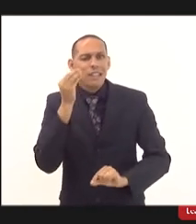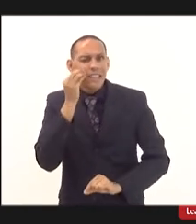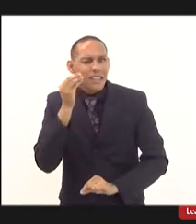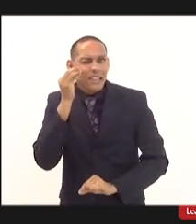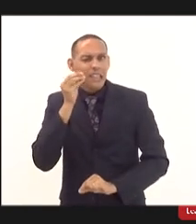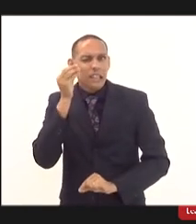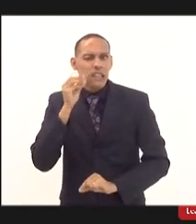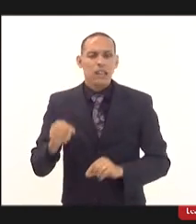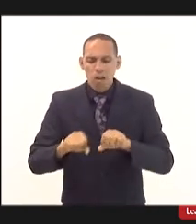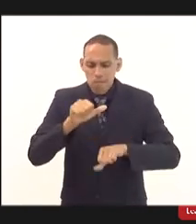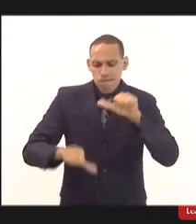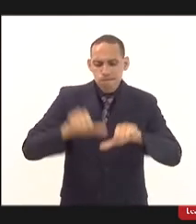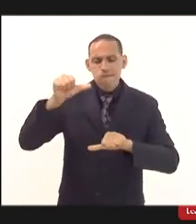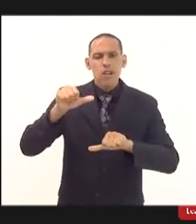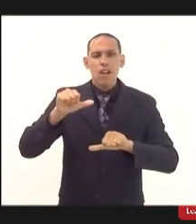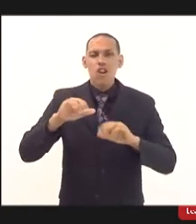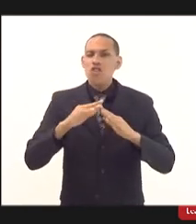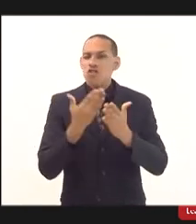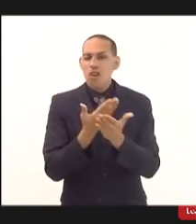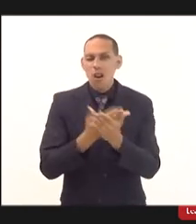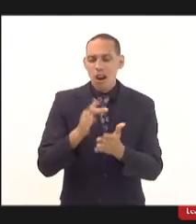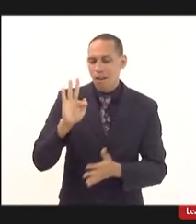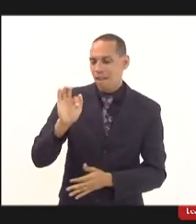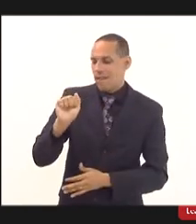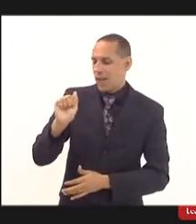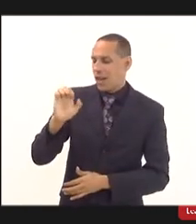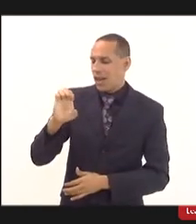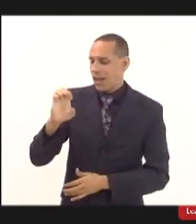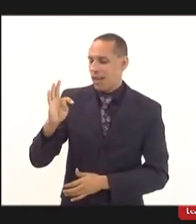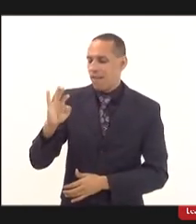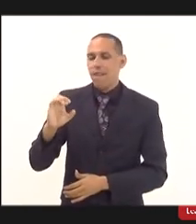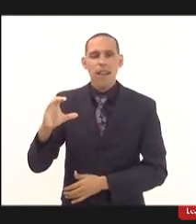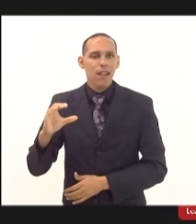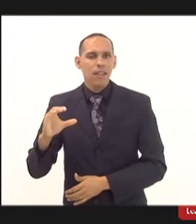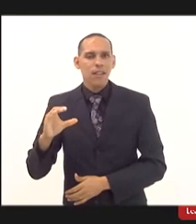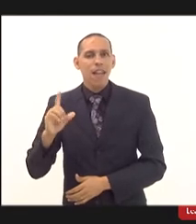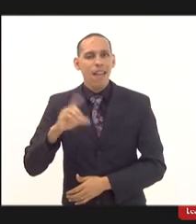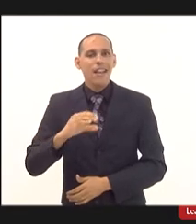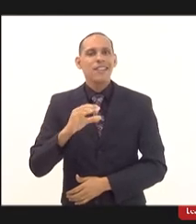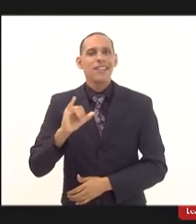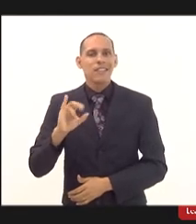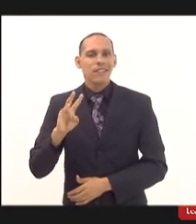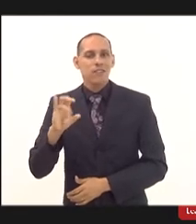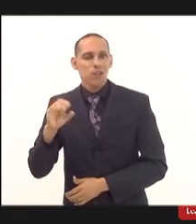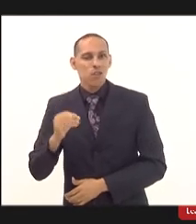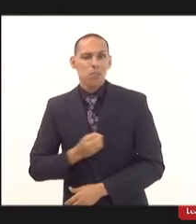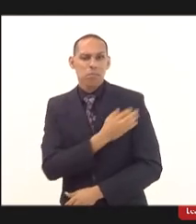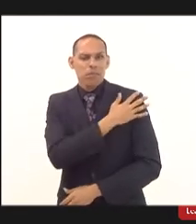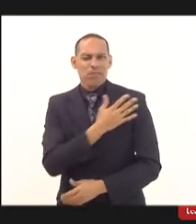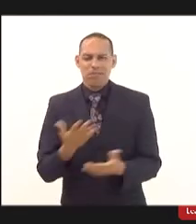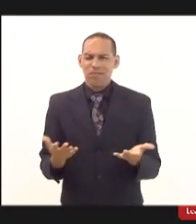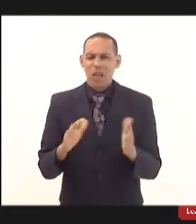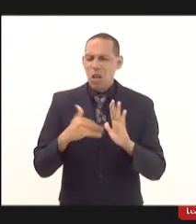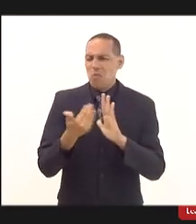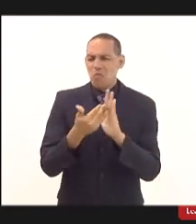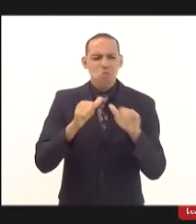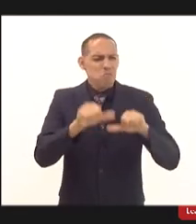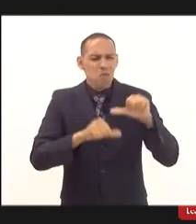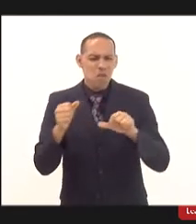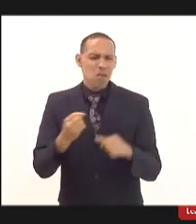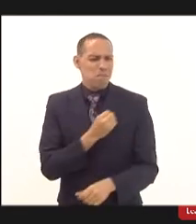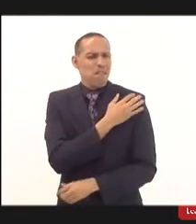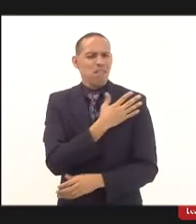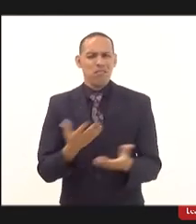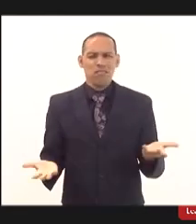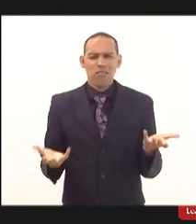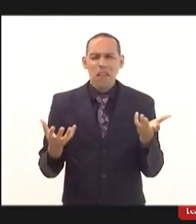transformar as escolas da Faetec e me cívico-militares querem Militar de usar tudo né é